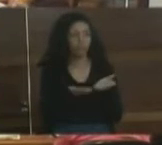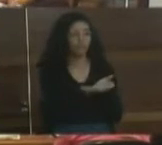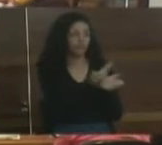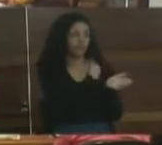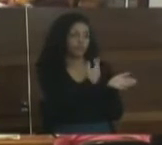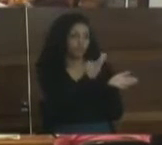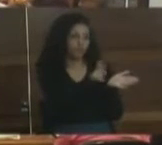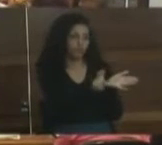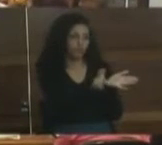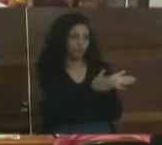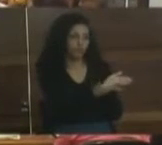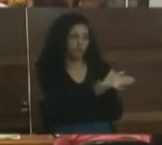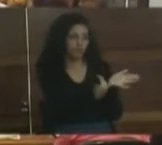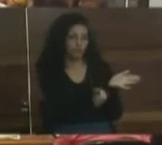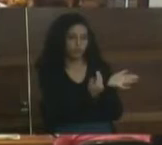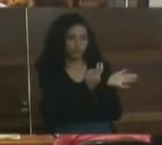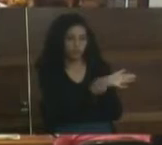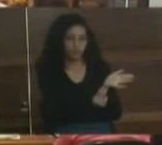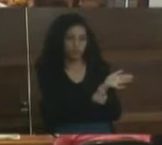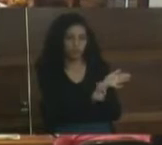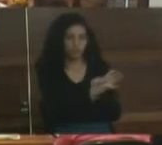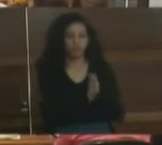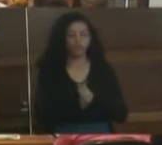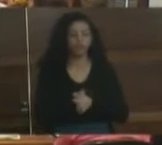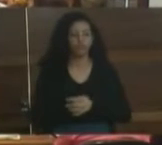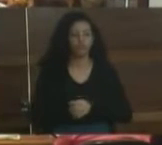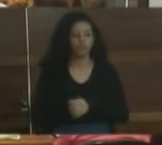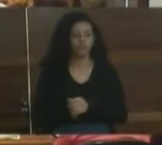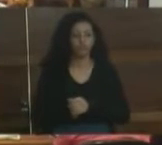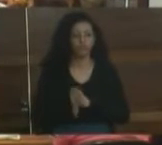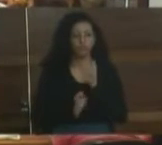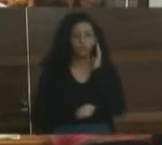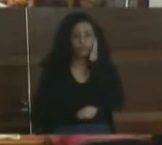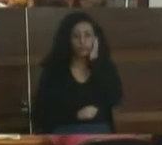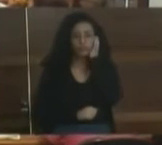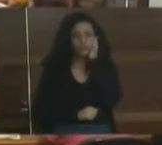5 perdão e aí